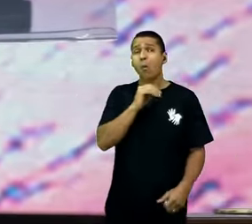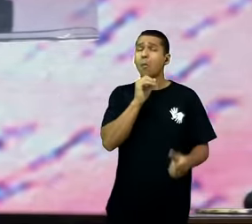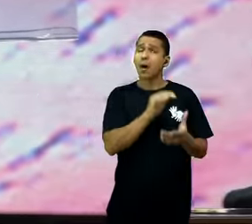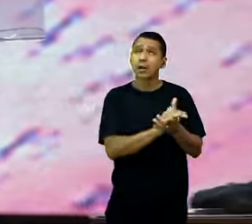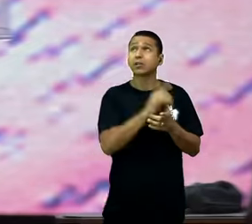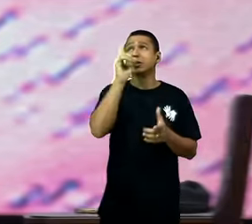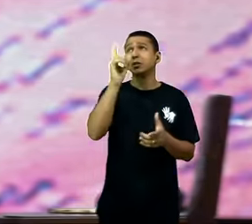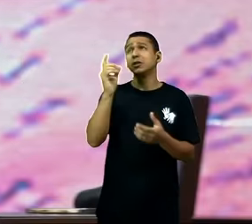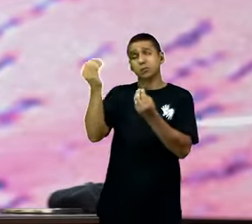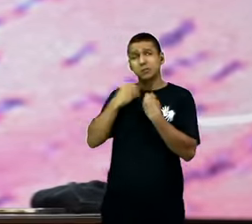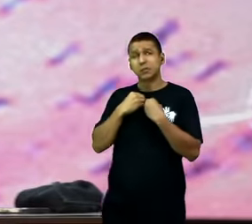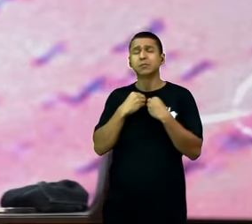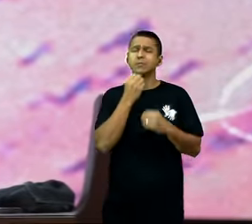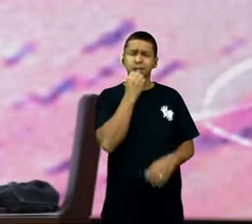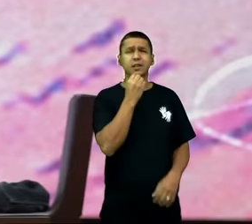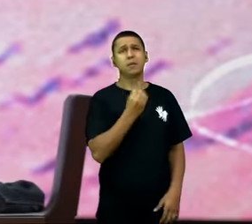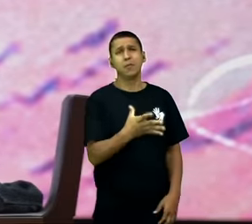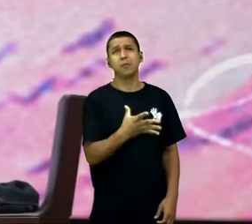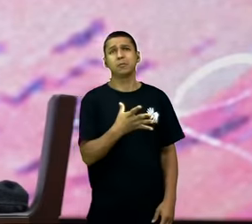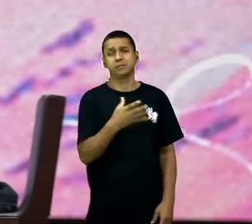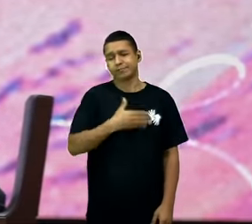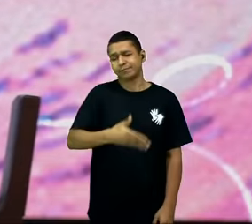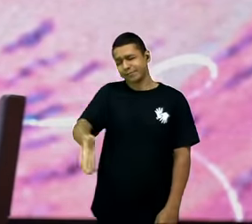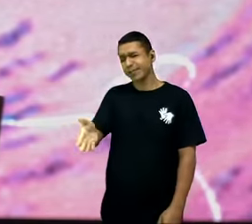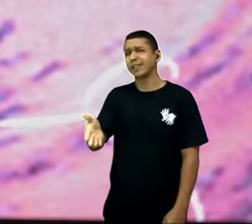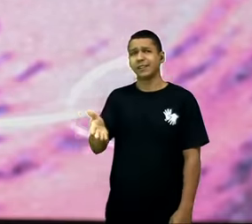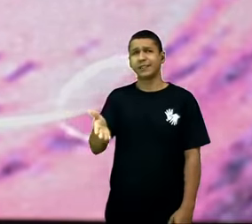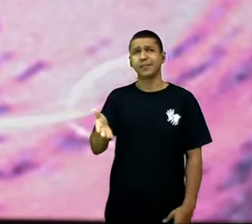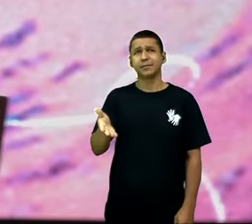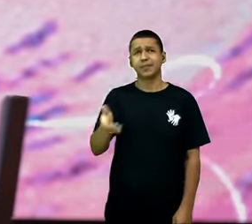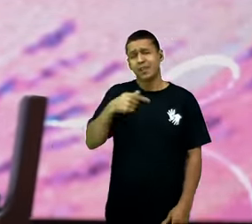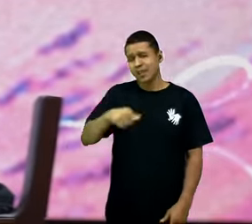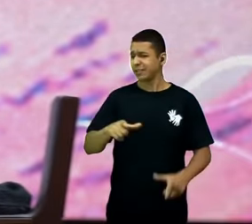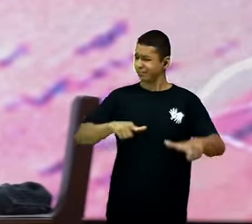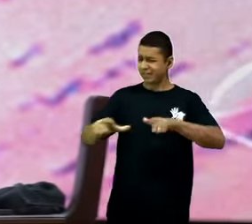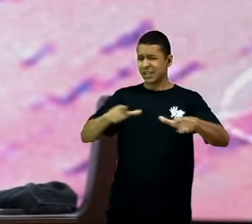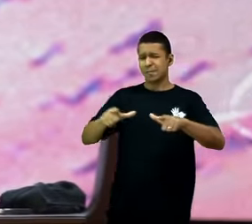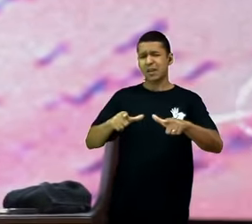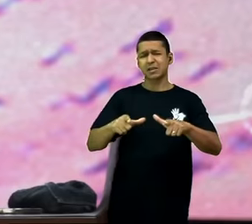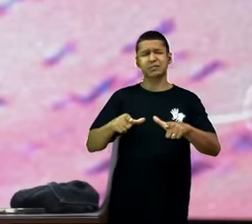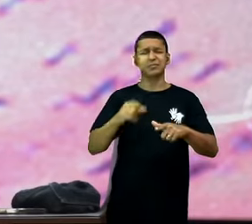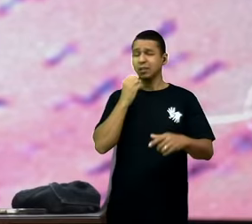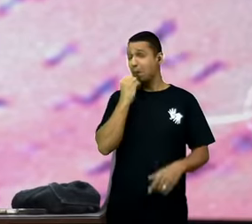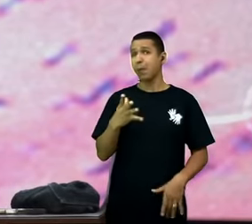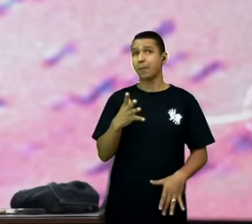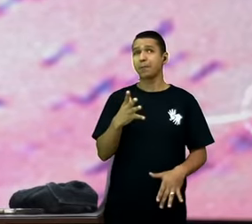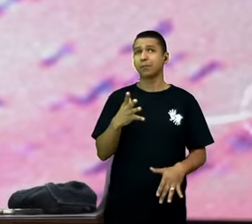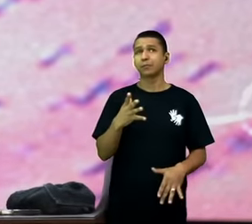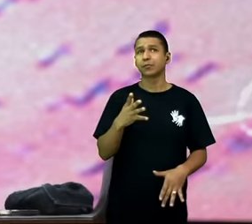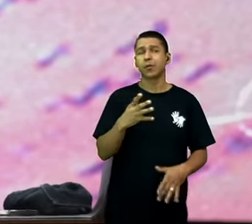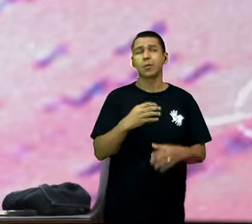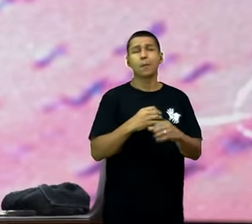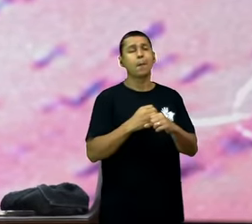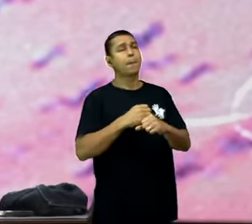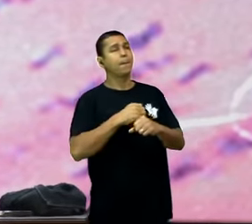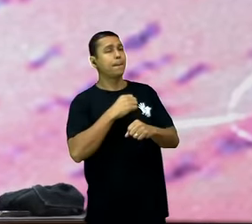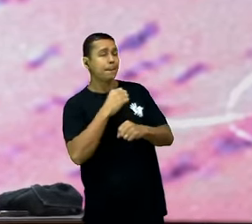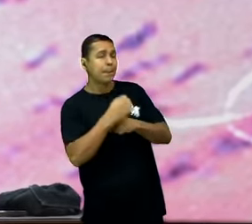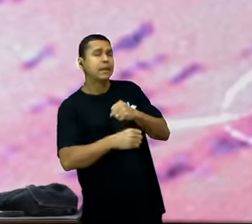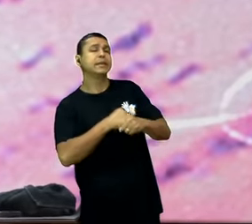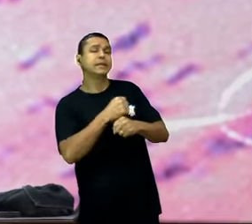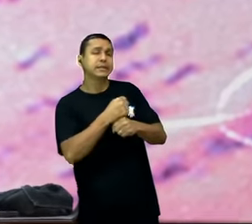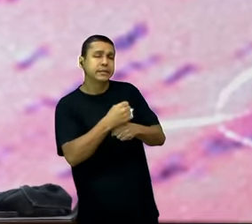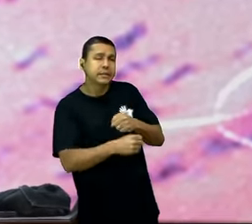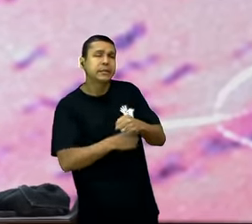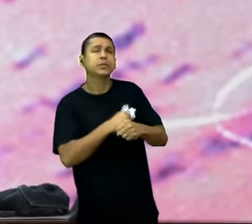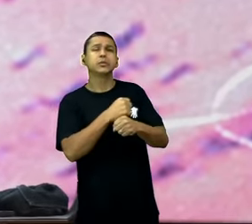cima. Não, é isso aqui, certo. Então, ah, é esse trabalho aqui mesmo, tal. Com o tempo a gente vai, parece que a